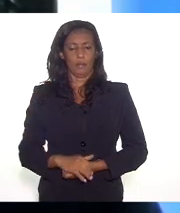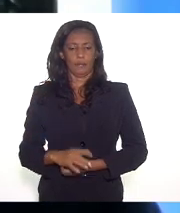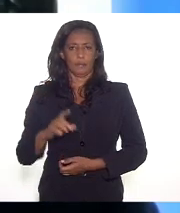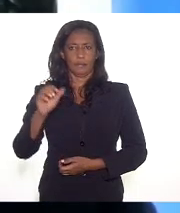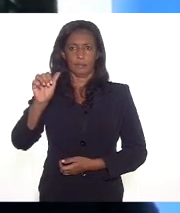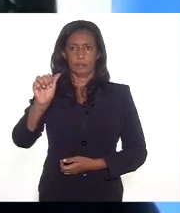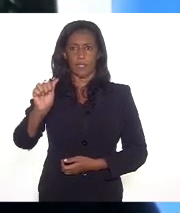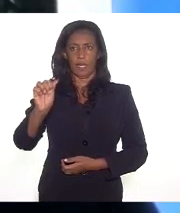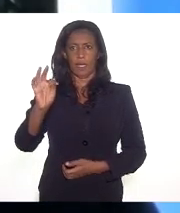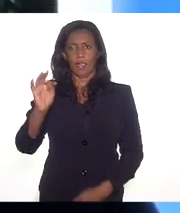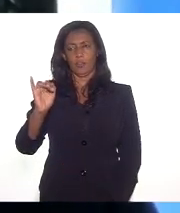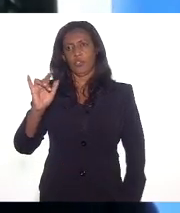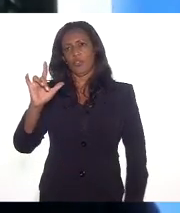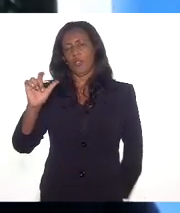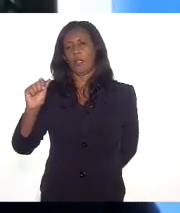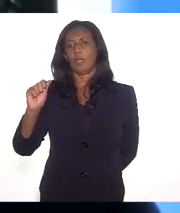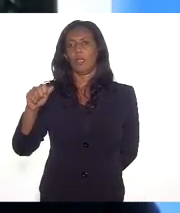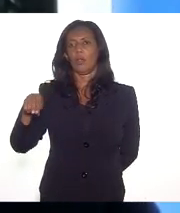Deputado Átila Nunes.